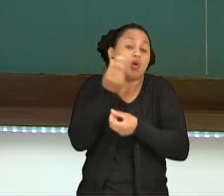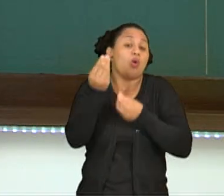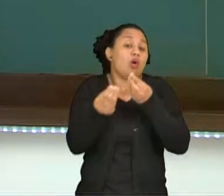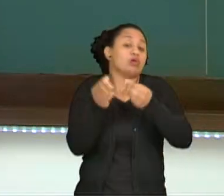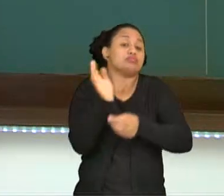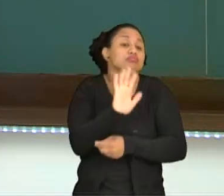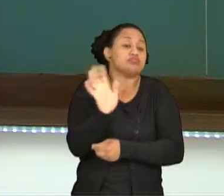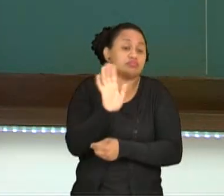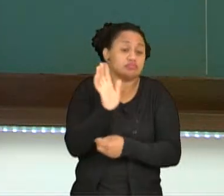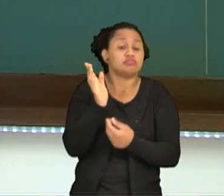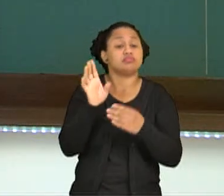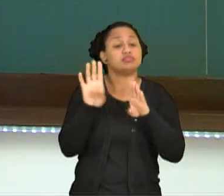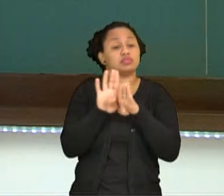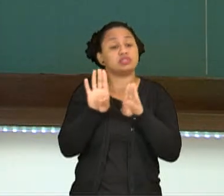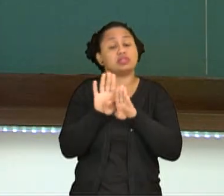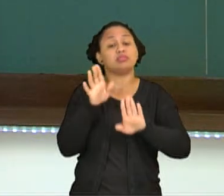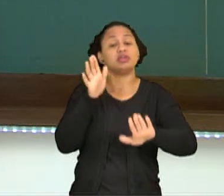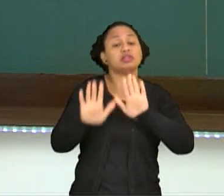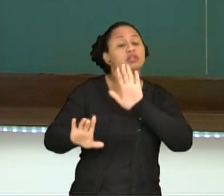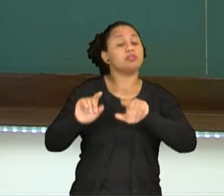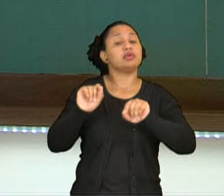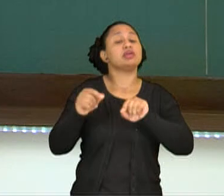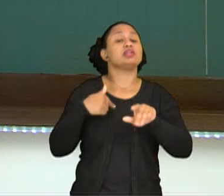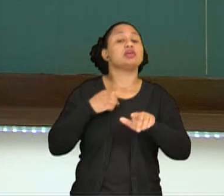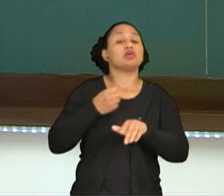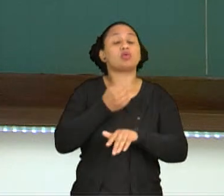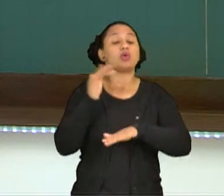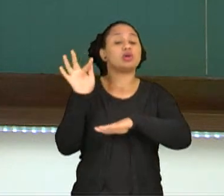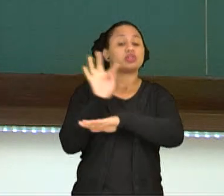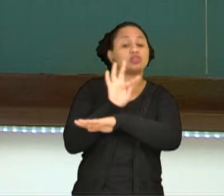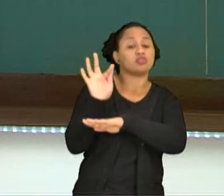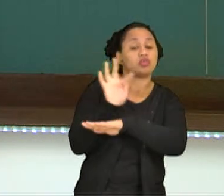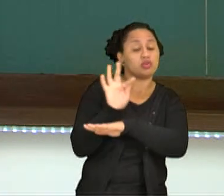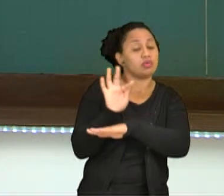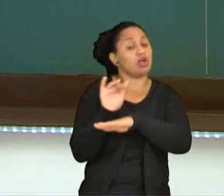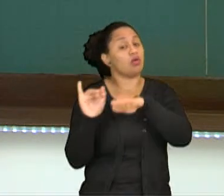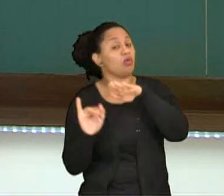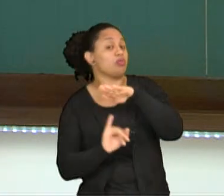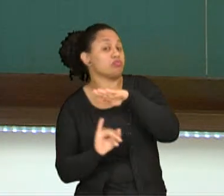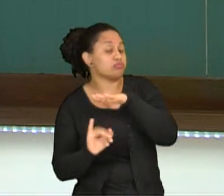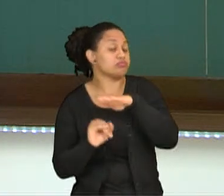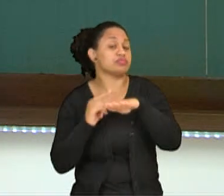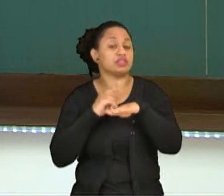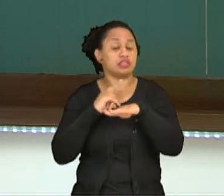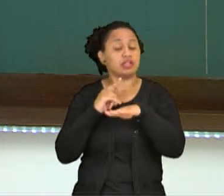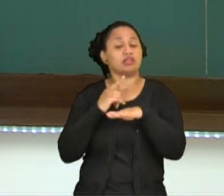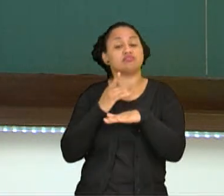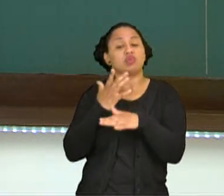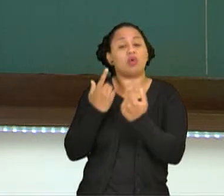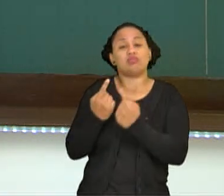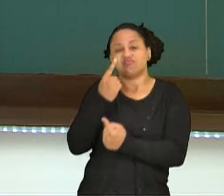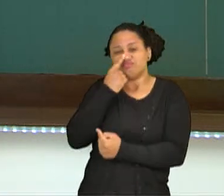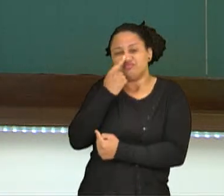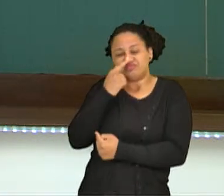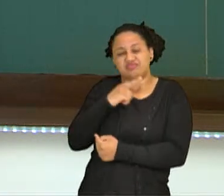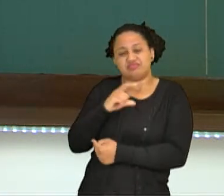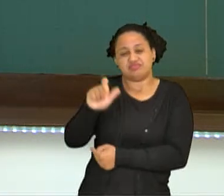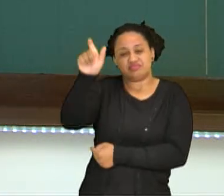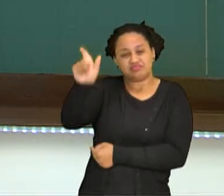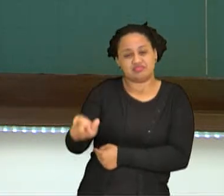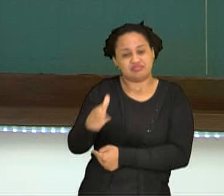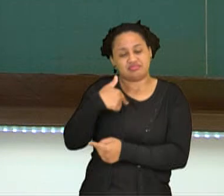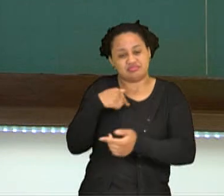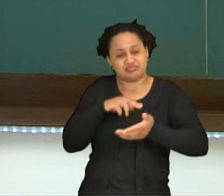pessoa, também vai depender do grau de formalidade que eu tenho de proximidade com a pessoa a quem eu